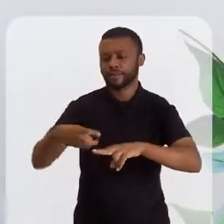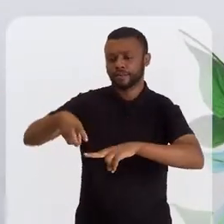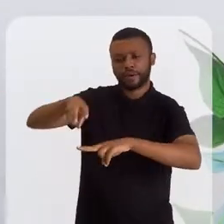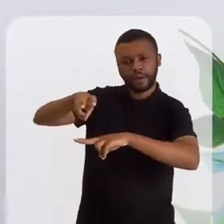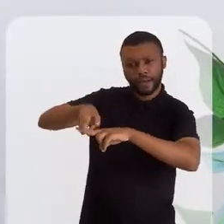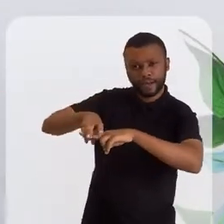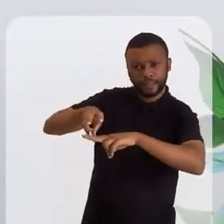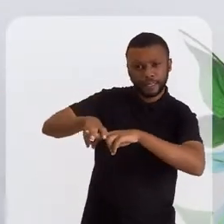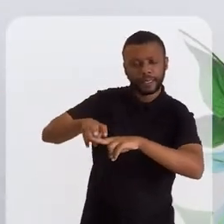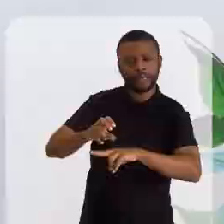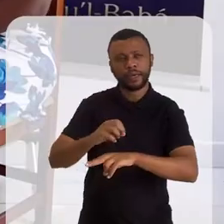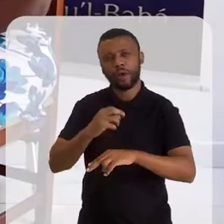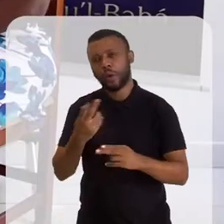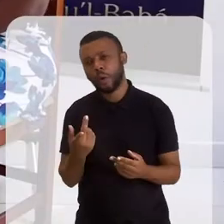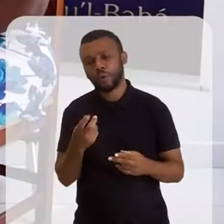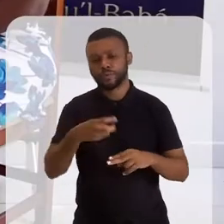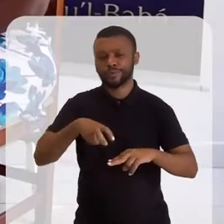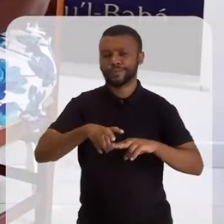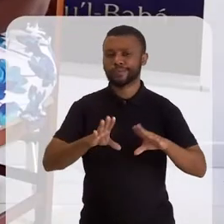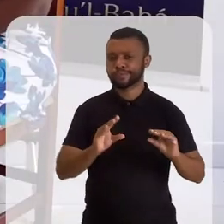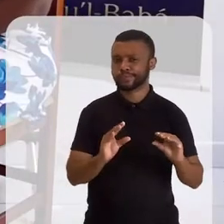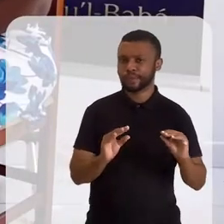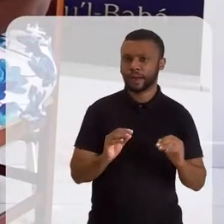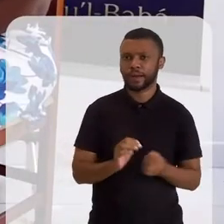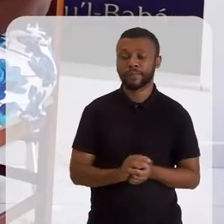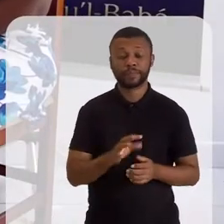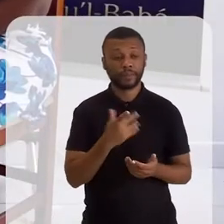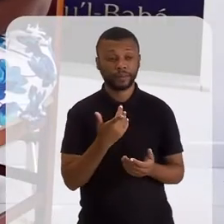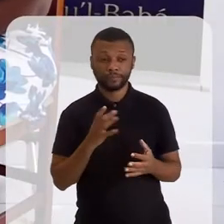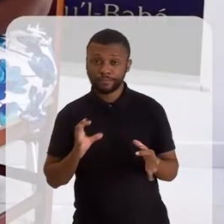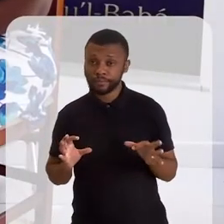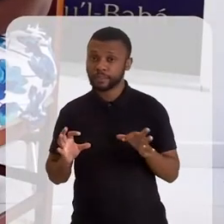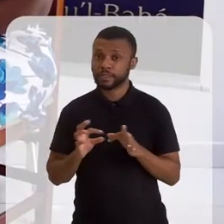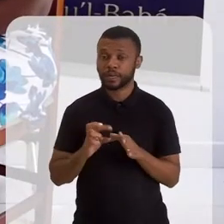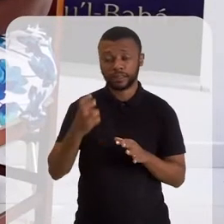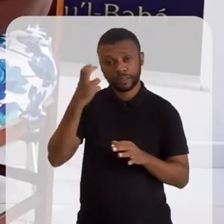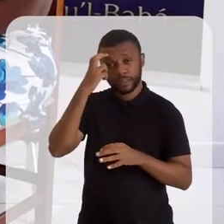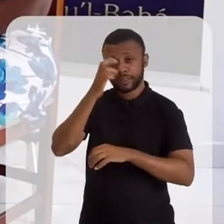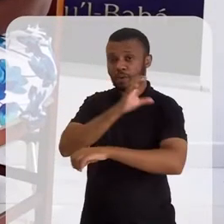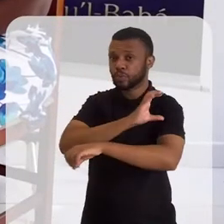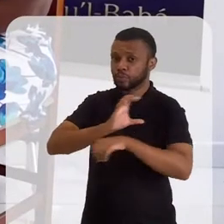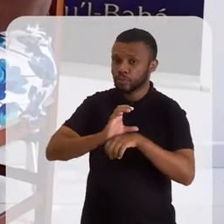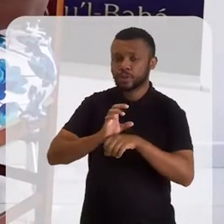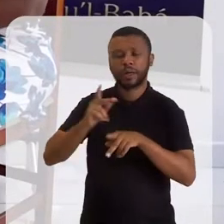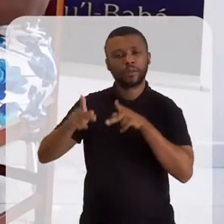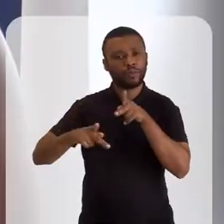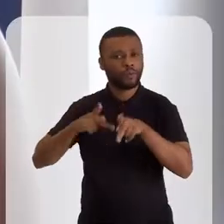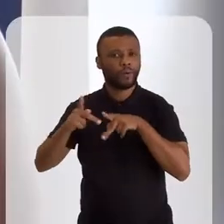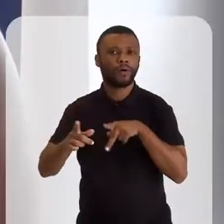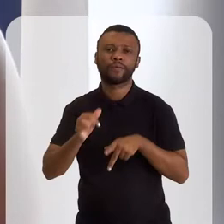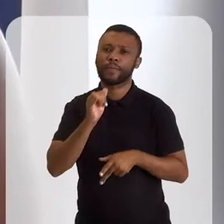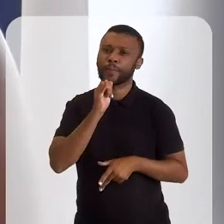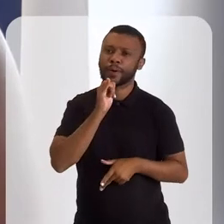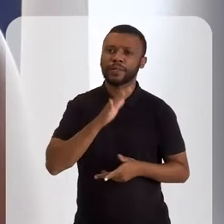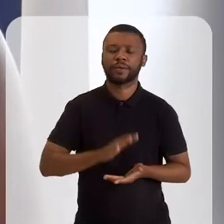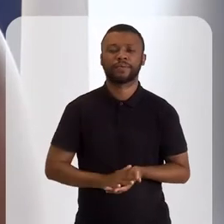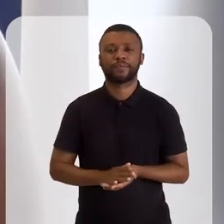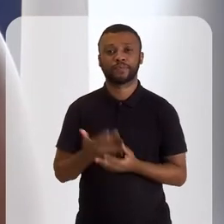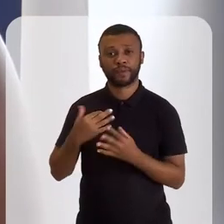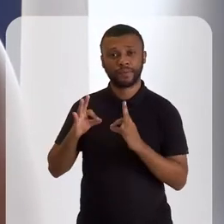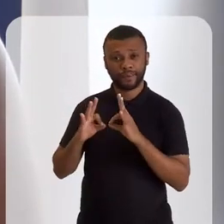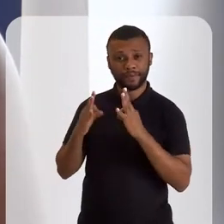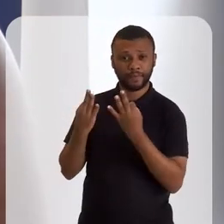sofá ou não. É realmente com base na cultura do povo, né? Que veio, por exemplo, minha